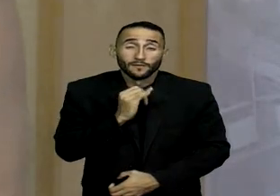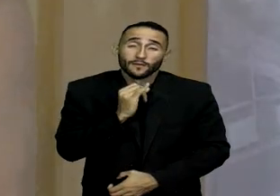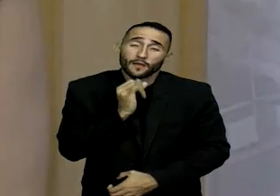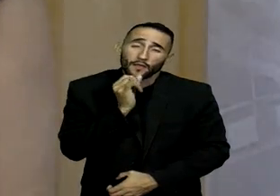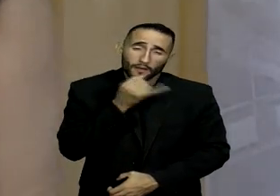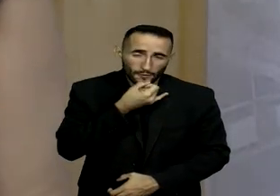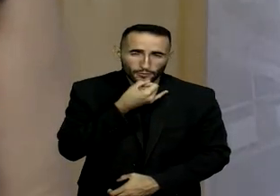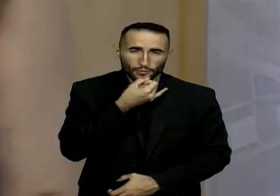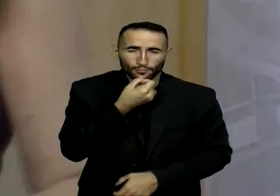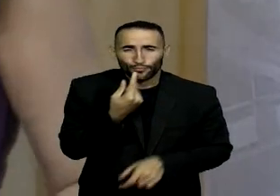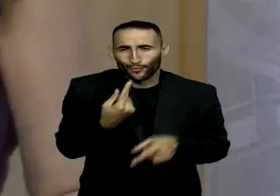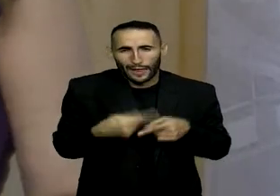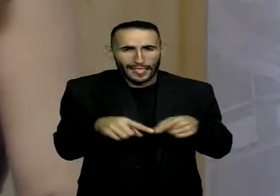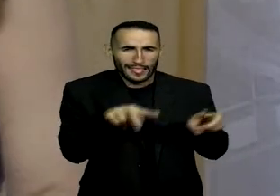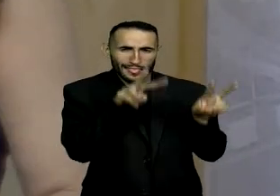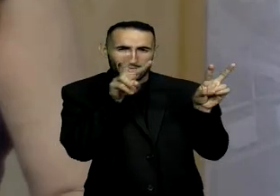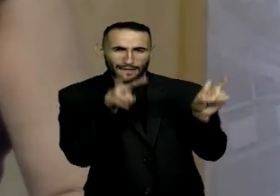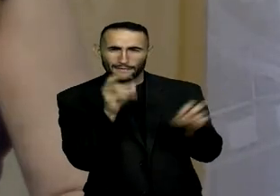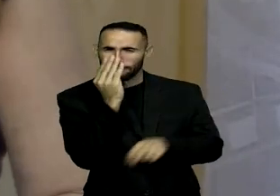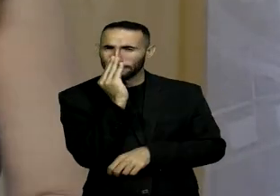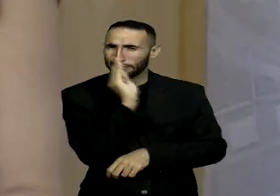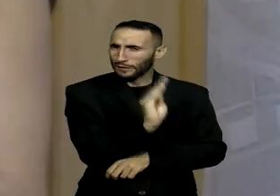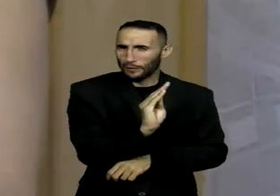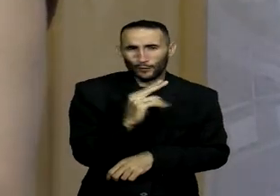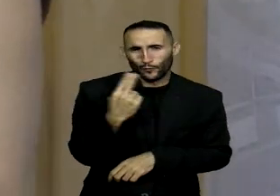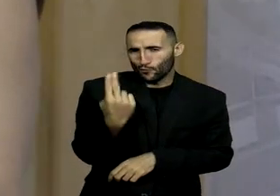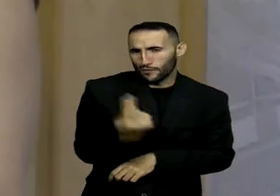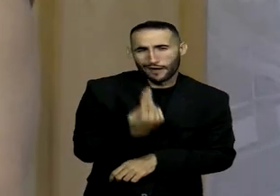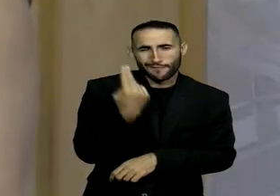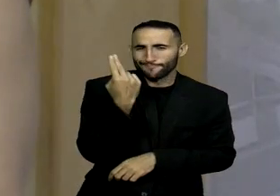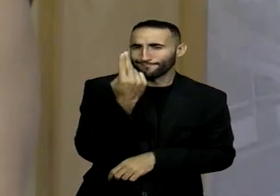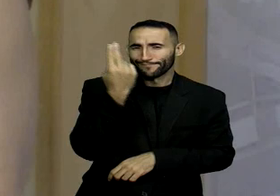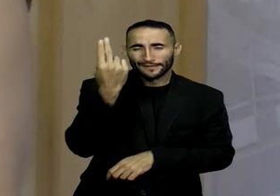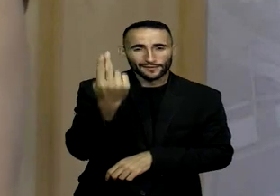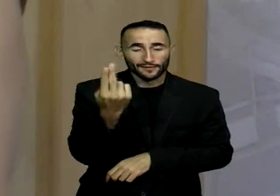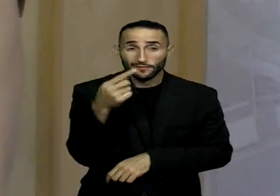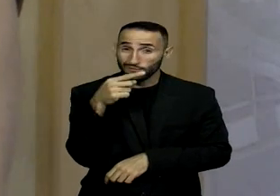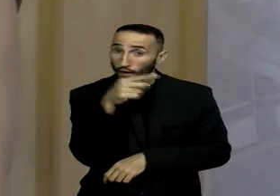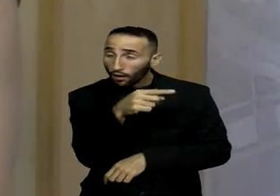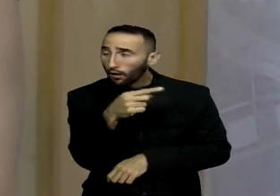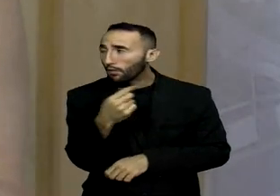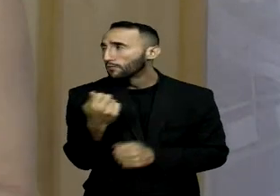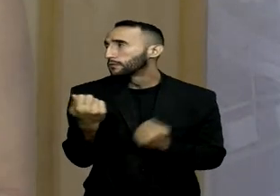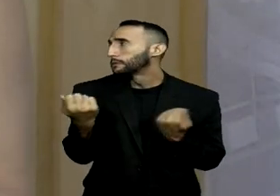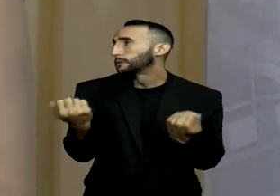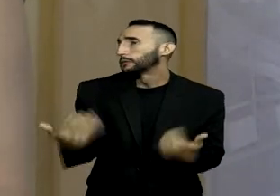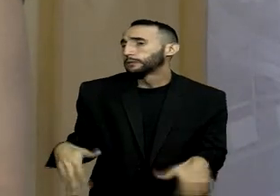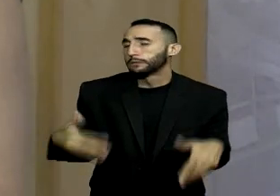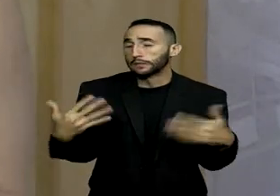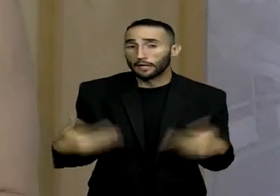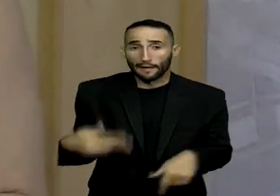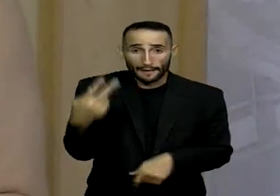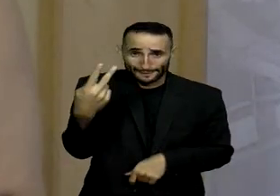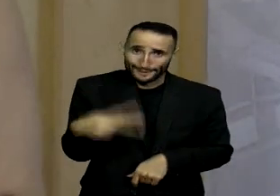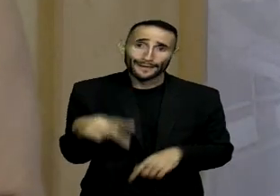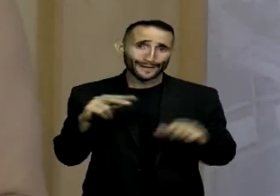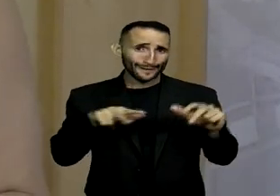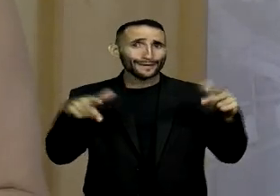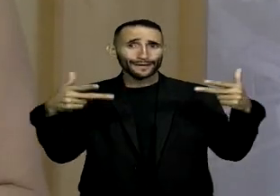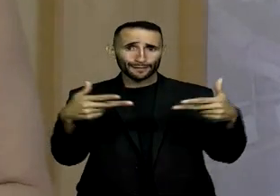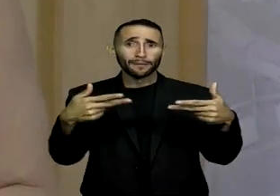pauta. É algo assim inadmissível e essa casa, eu creio que tem a